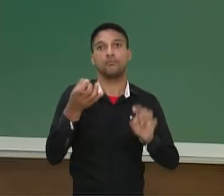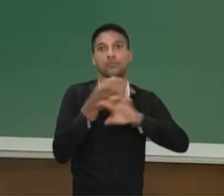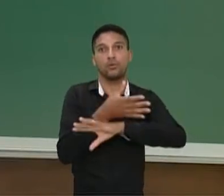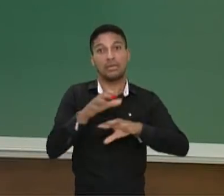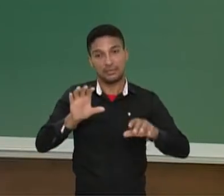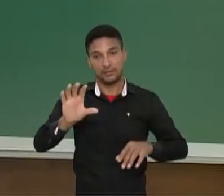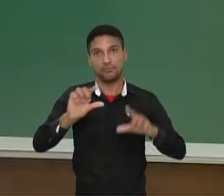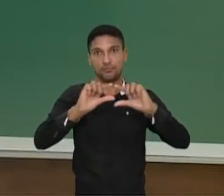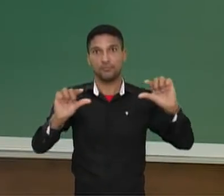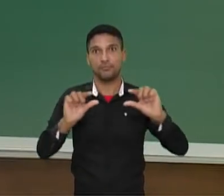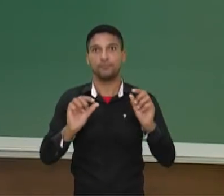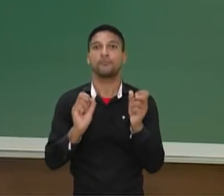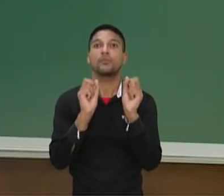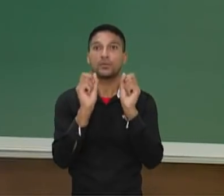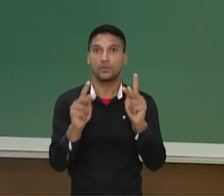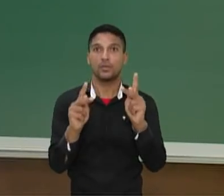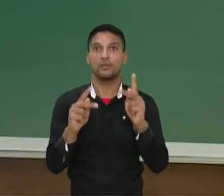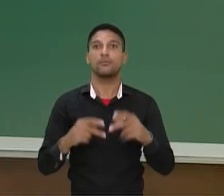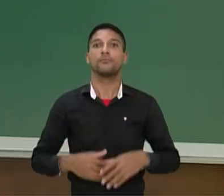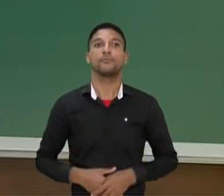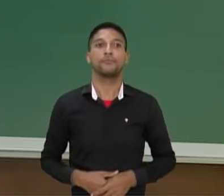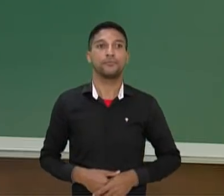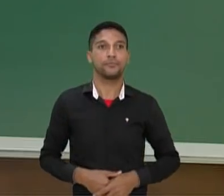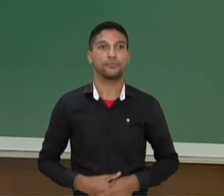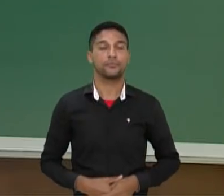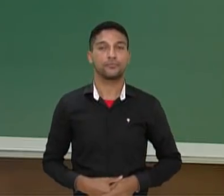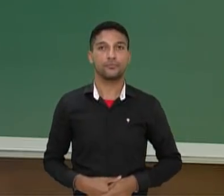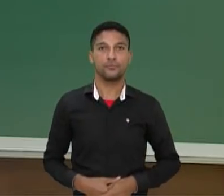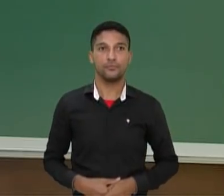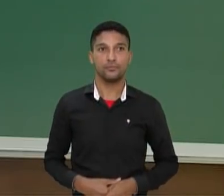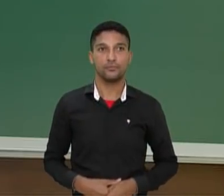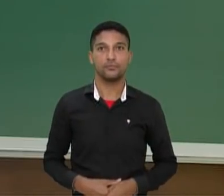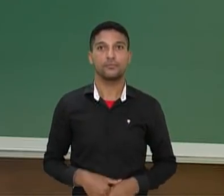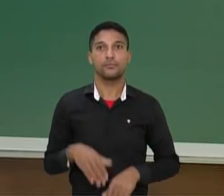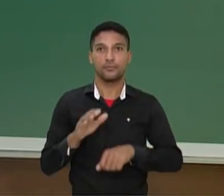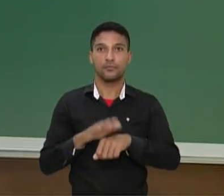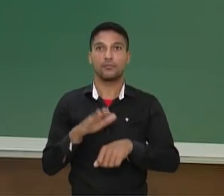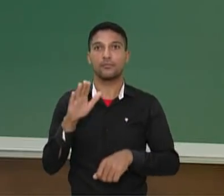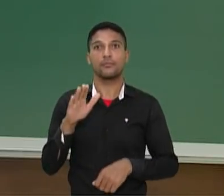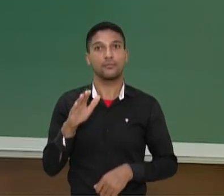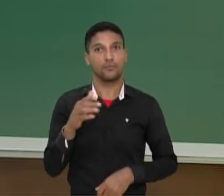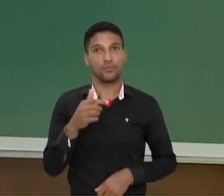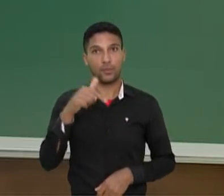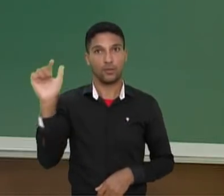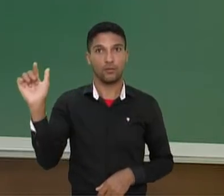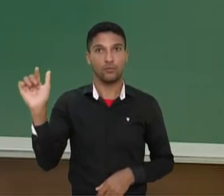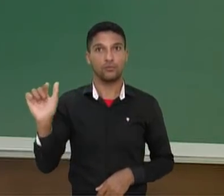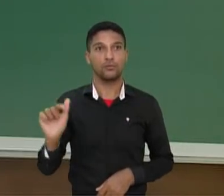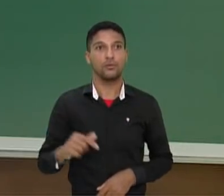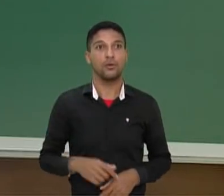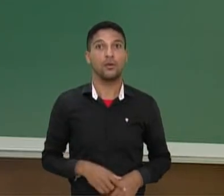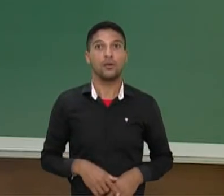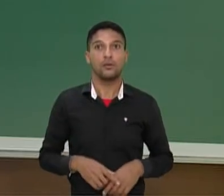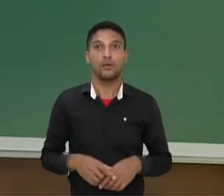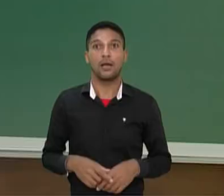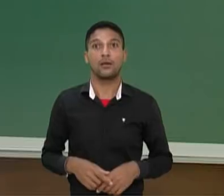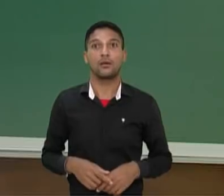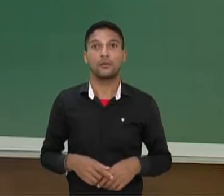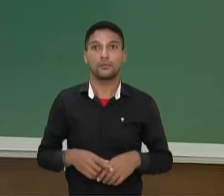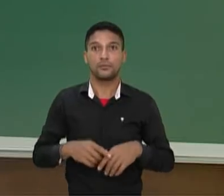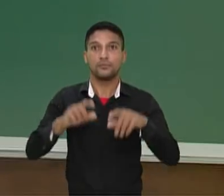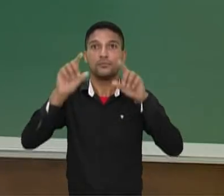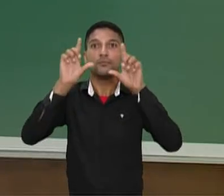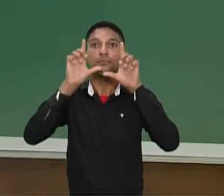ok? Deu? É? Então tá bom. Vamos lá. Temos mais um. Ó, um quadrado possui